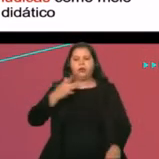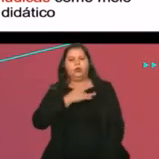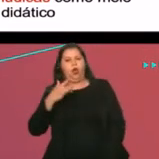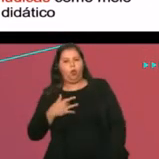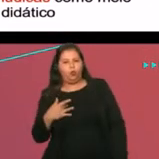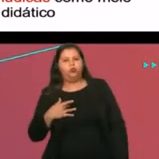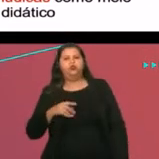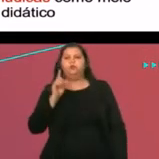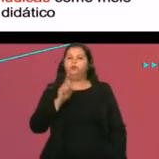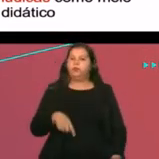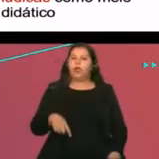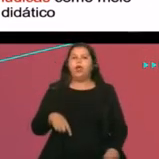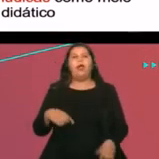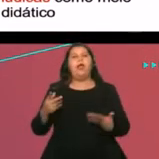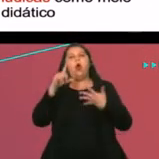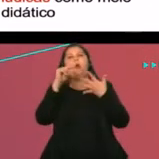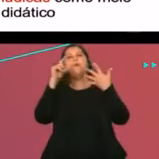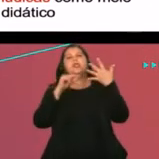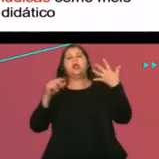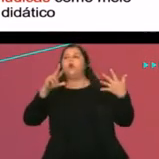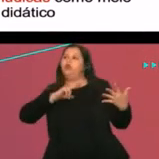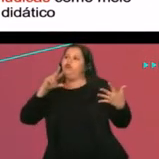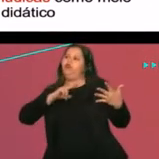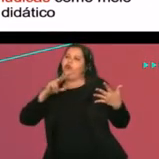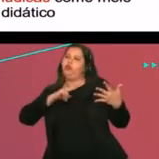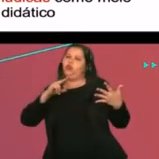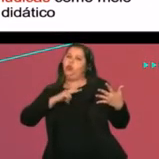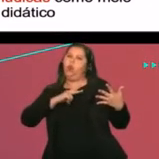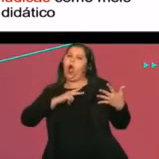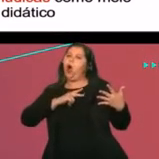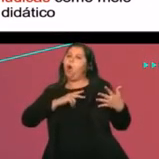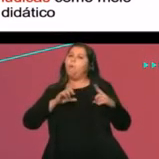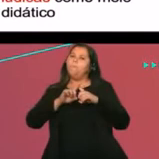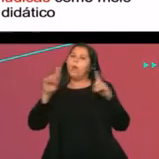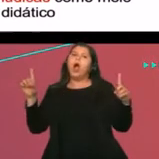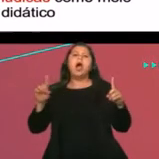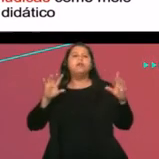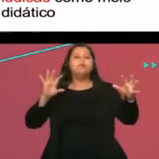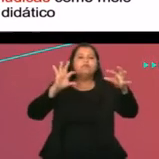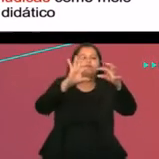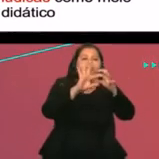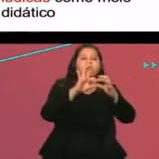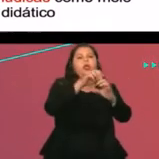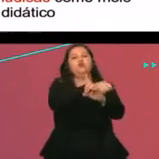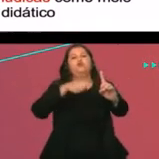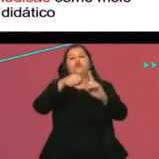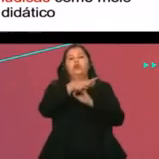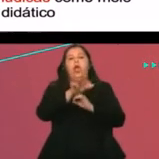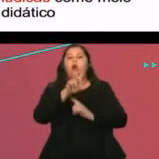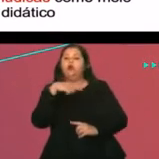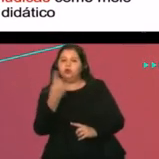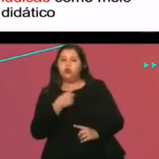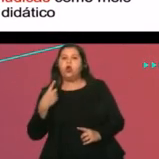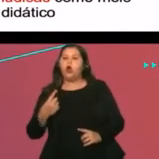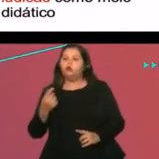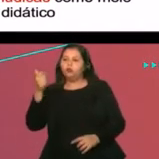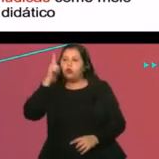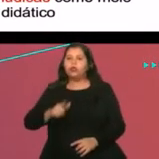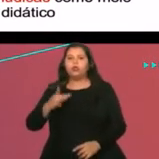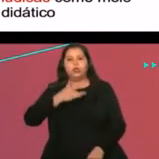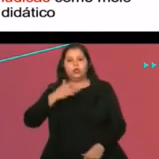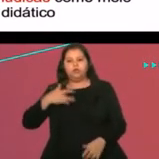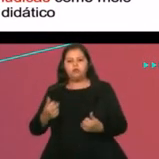questão de opção individual com reflexo social se nos mantivermos saudáveis a